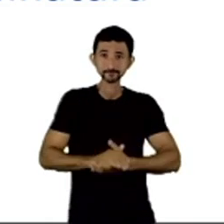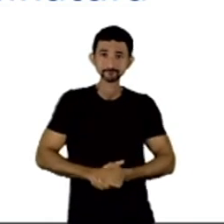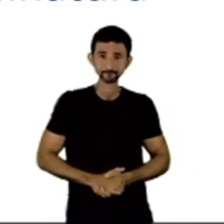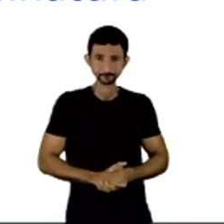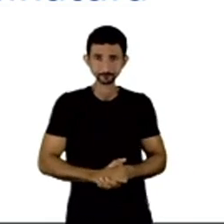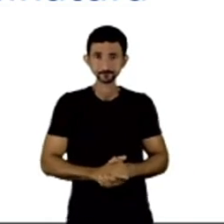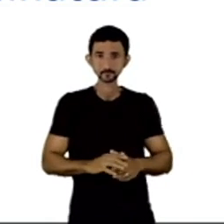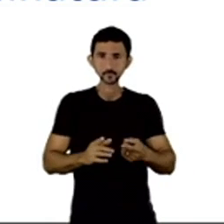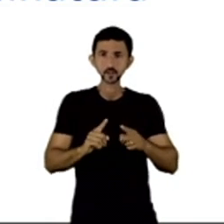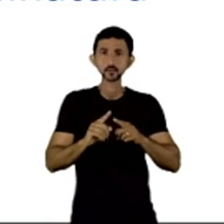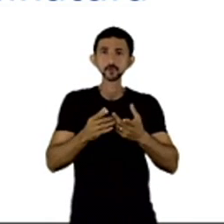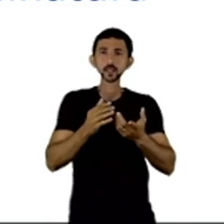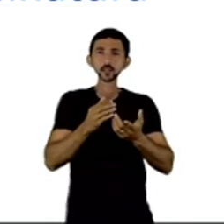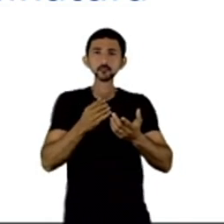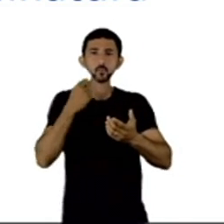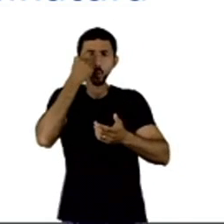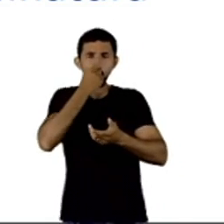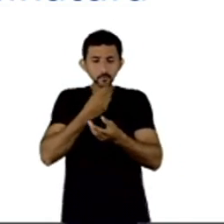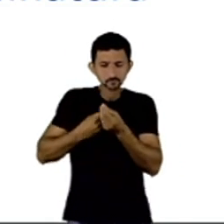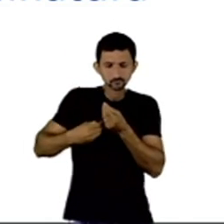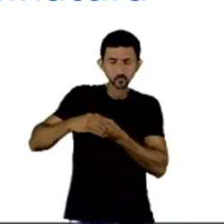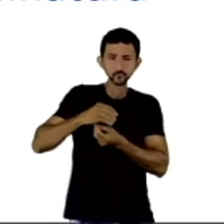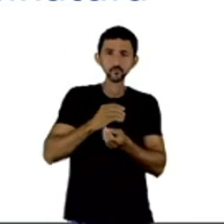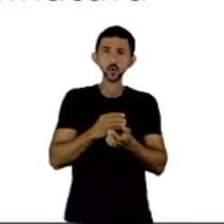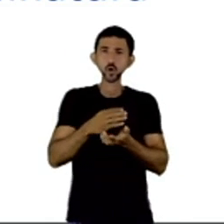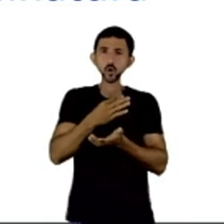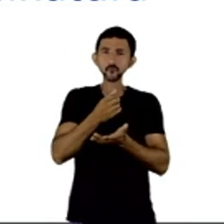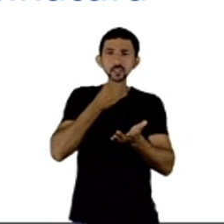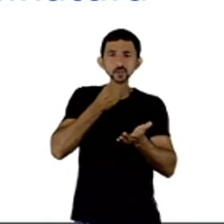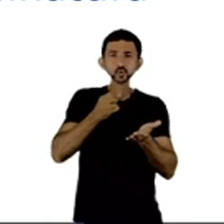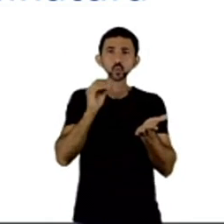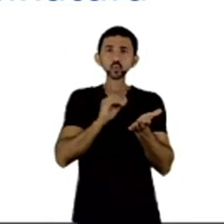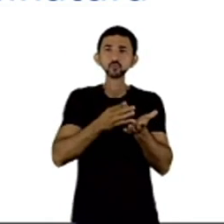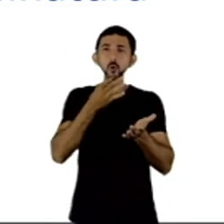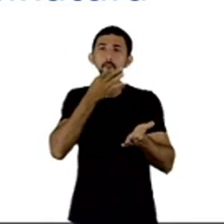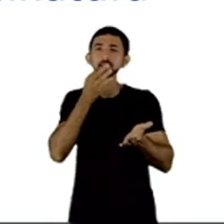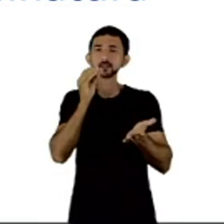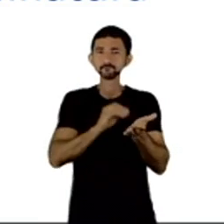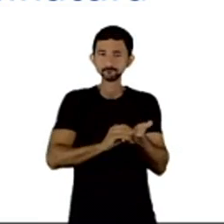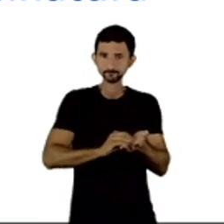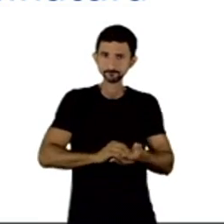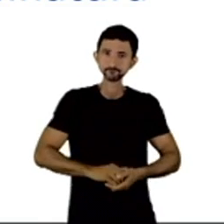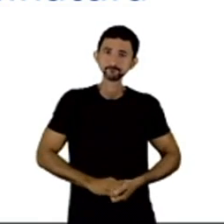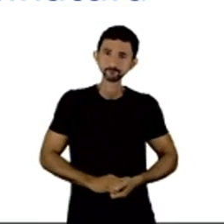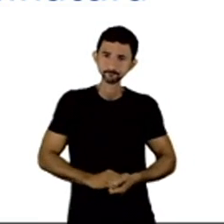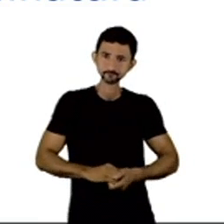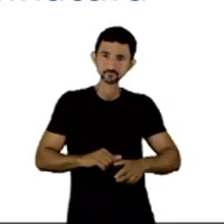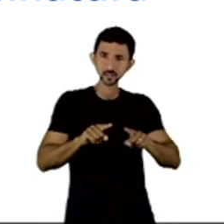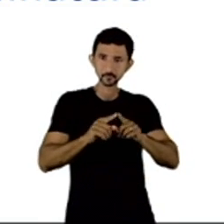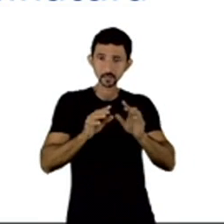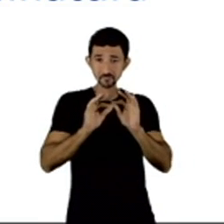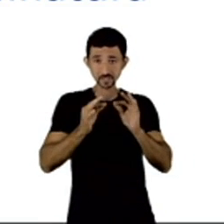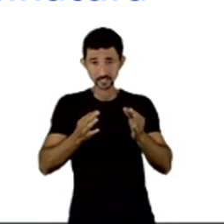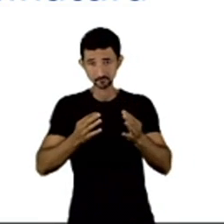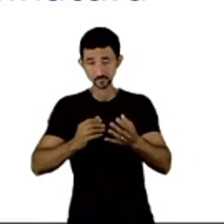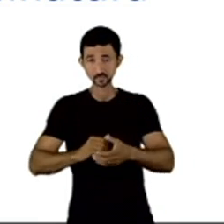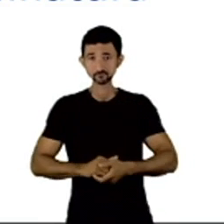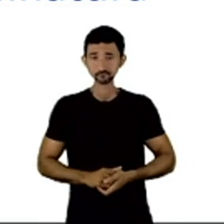homem. Ou seja, ele se envolve com a narrativa, ele dá a sua opinião, ainda que de maneira